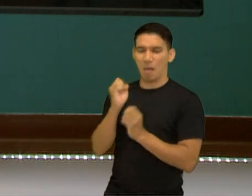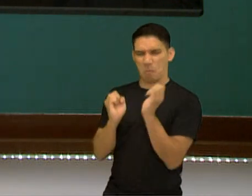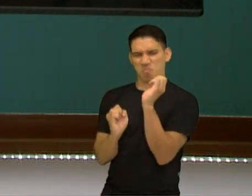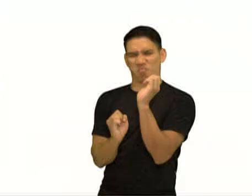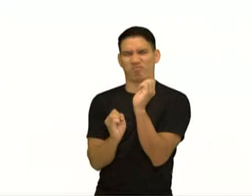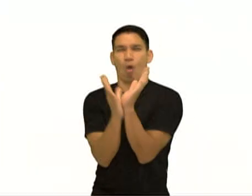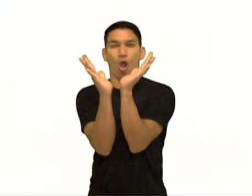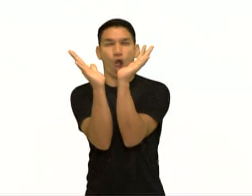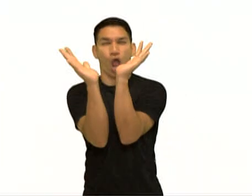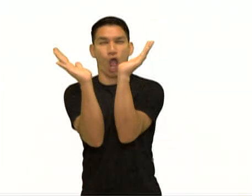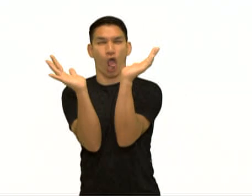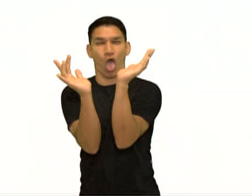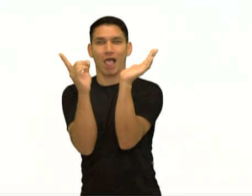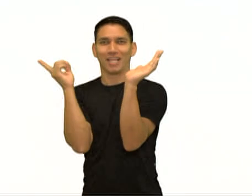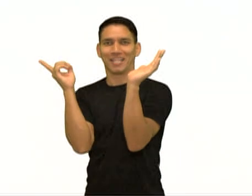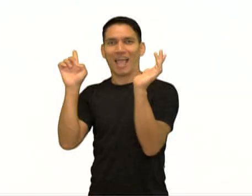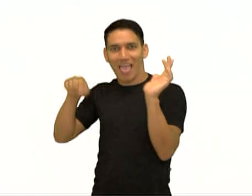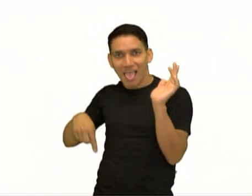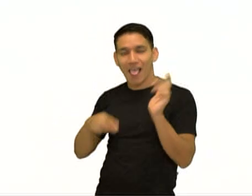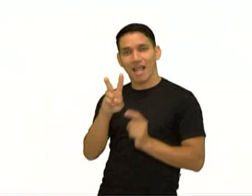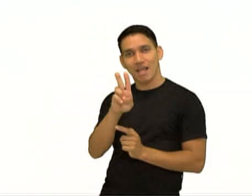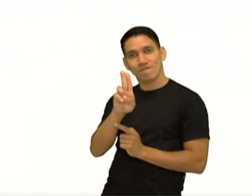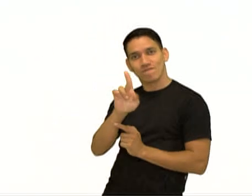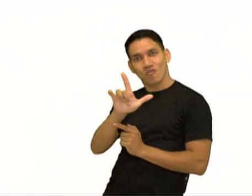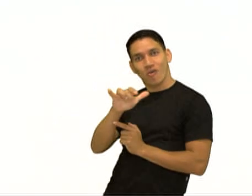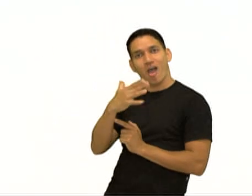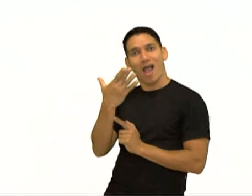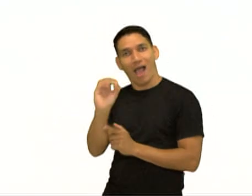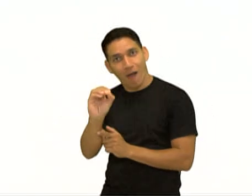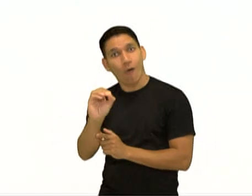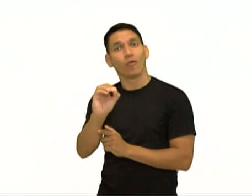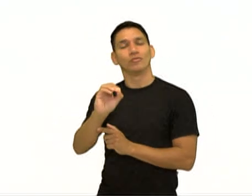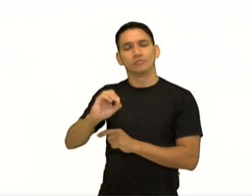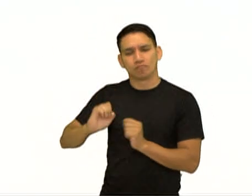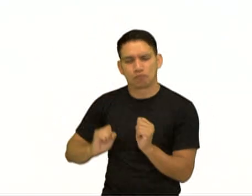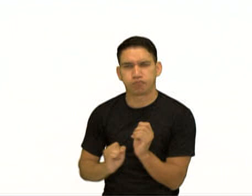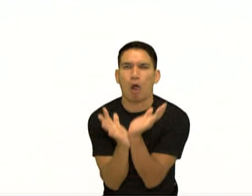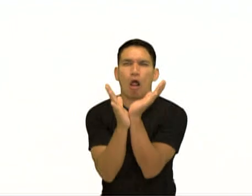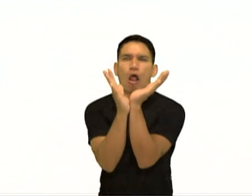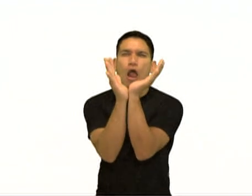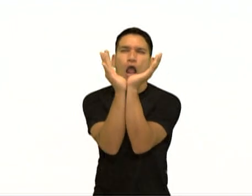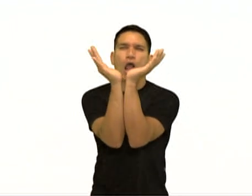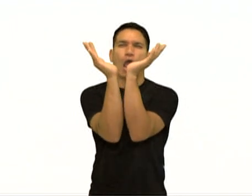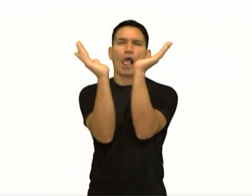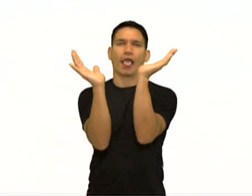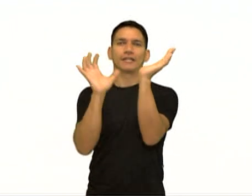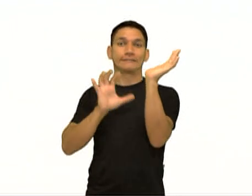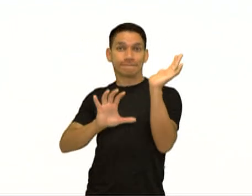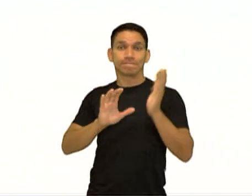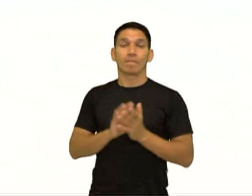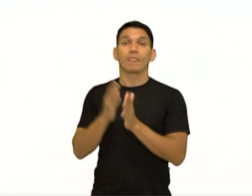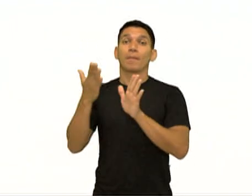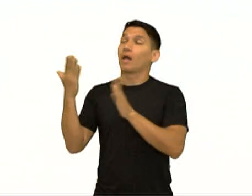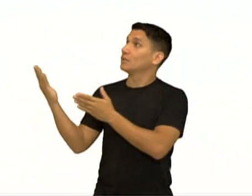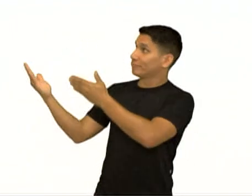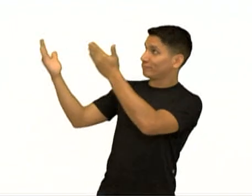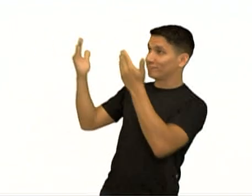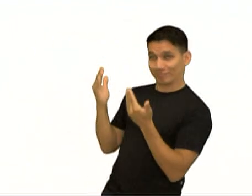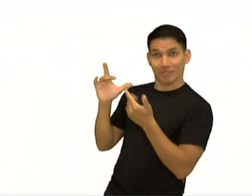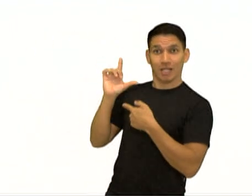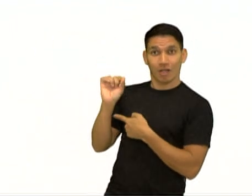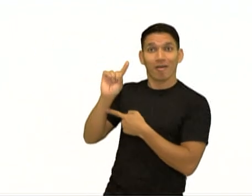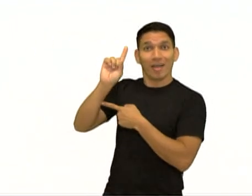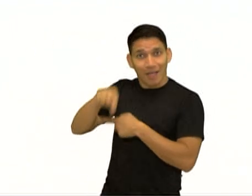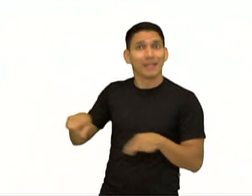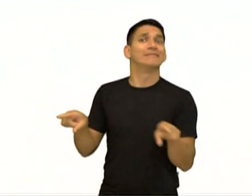tela, onde nós temos aqui um vulcão em erupção, onde ele está entrando em erupção. Porém, a imagem da direita, que